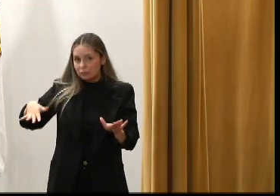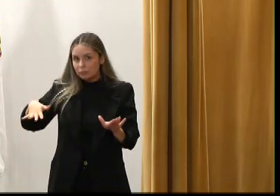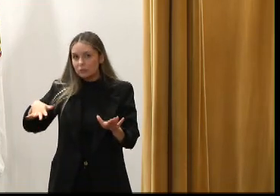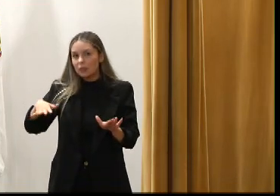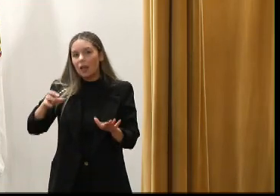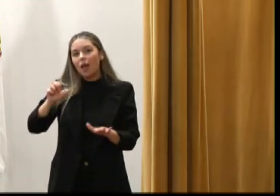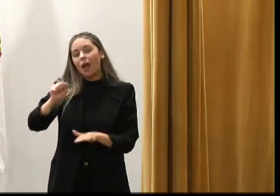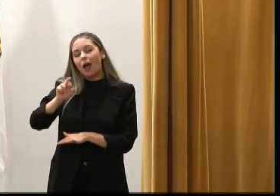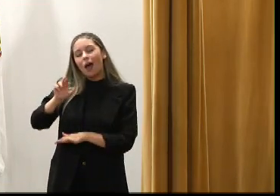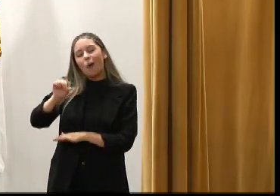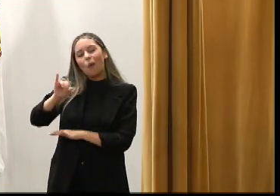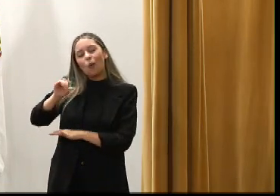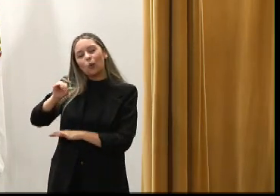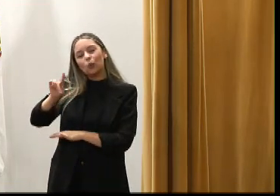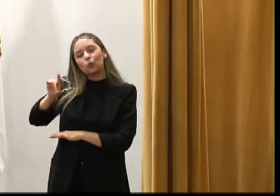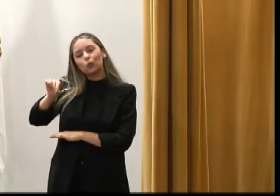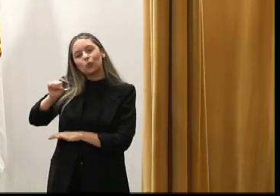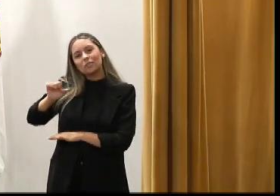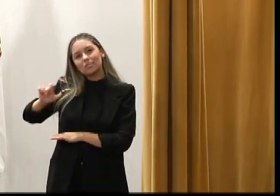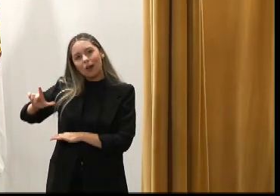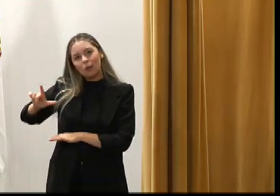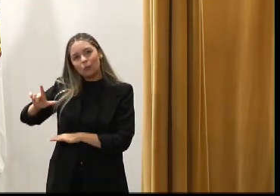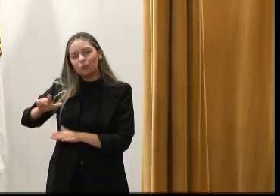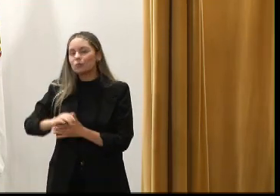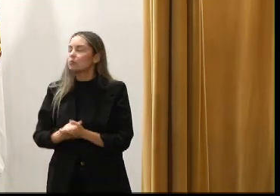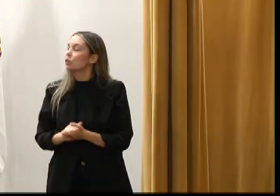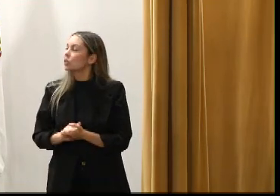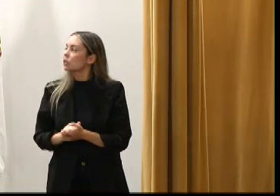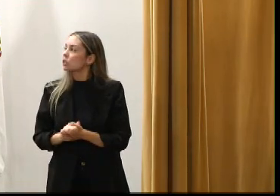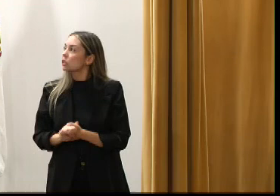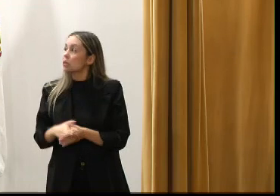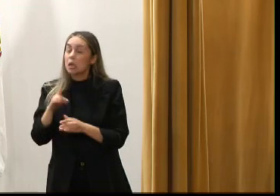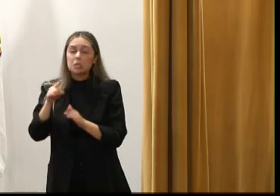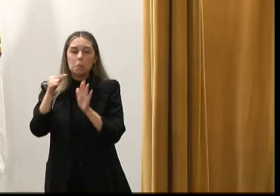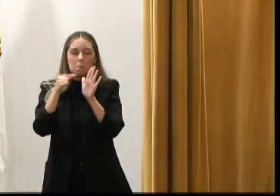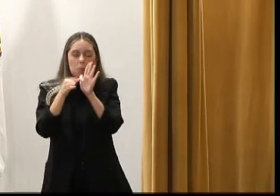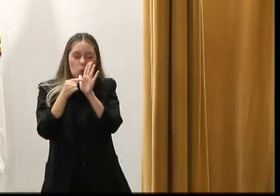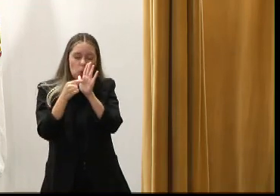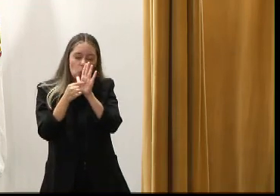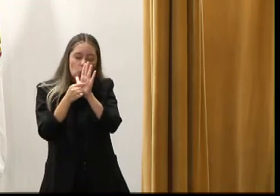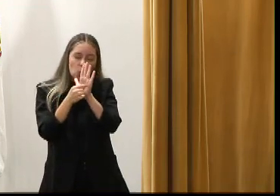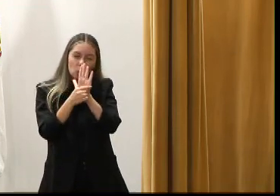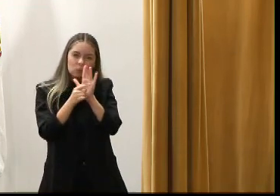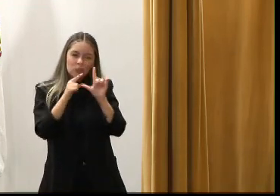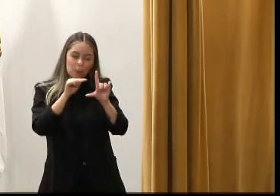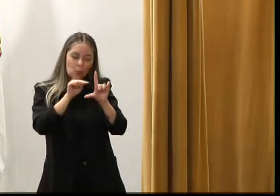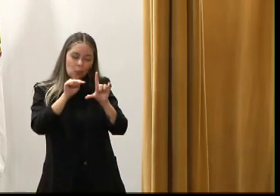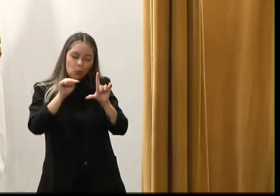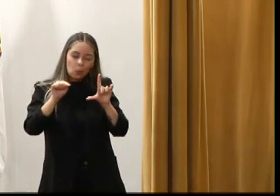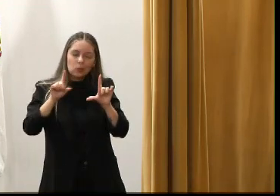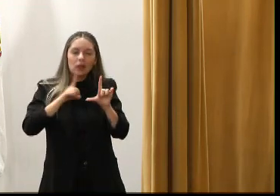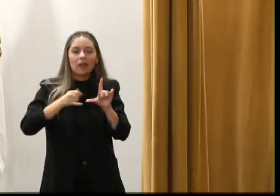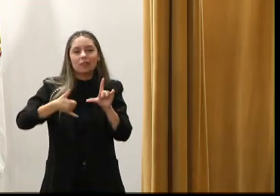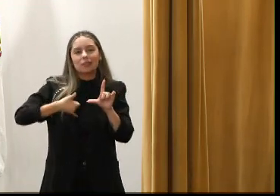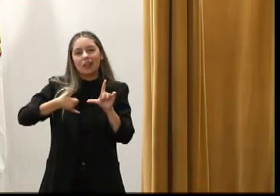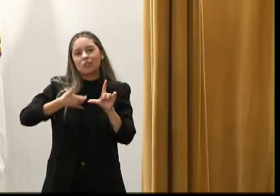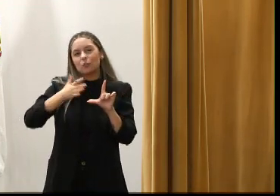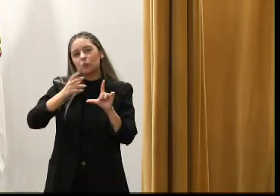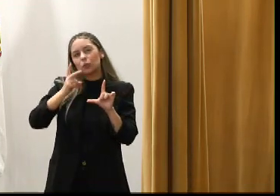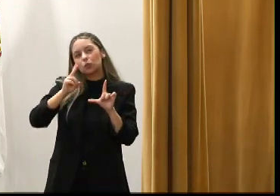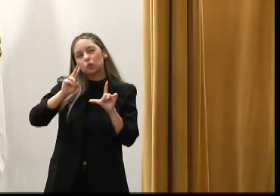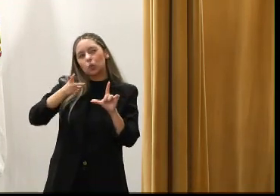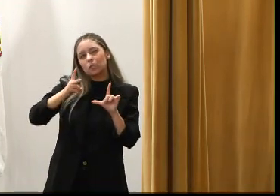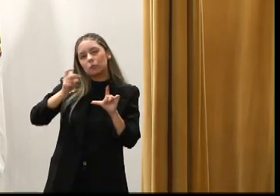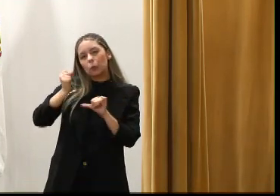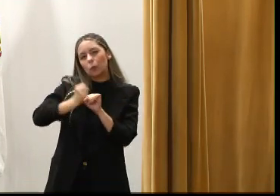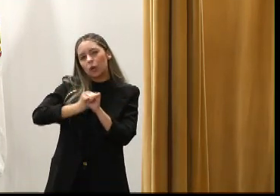Arroio do Sol. Tá? E olha aqui, ó, esses pontinhos são pontos medidos por uma idade estimada aqui de 2.000 e